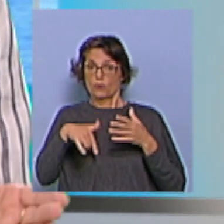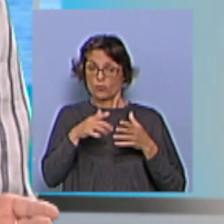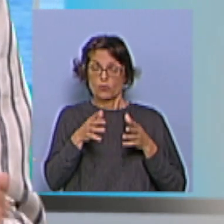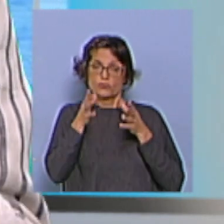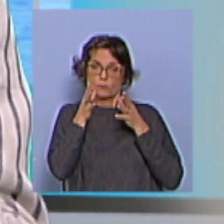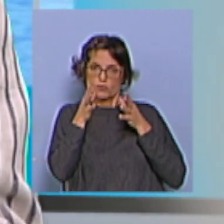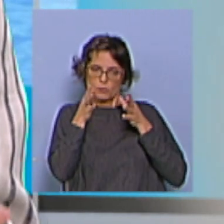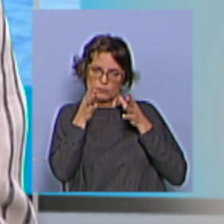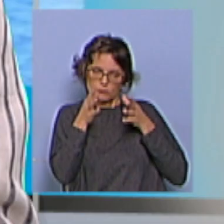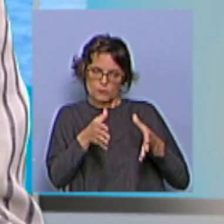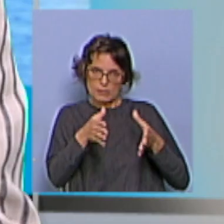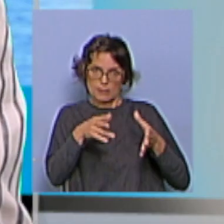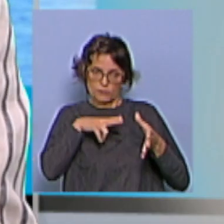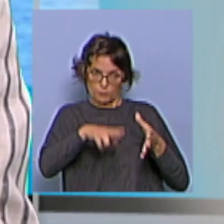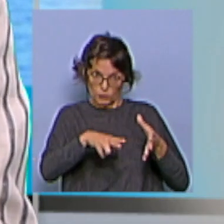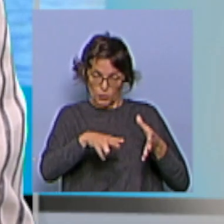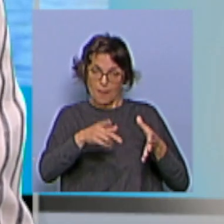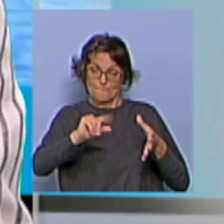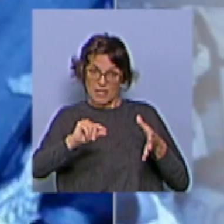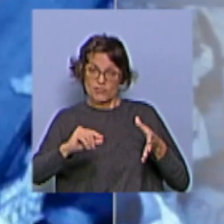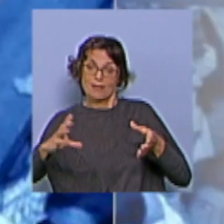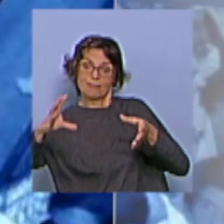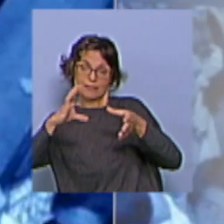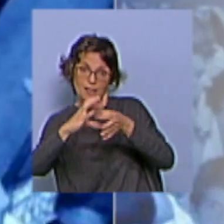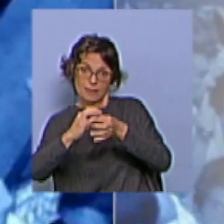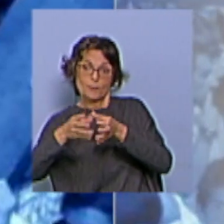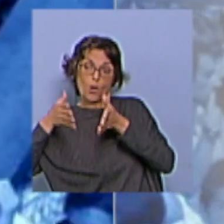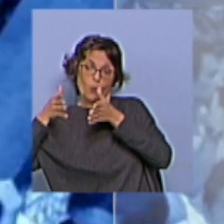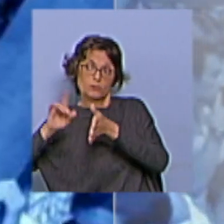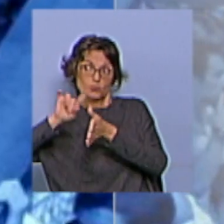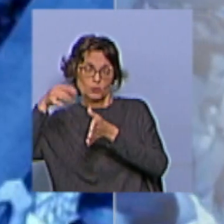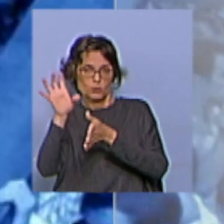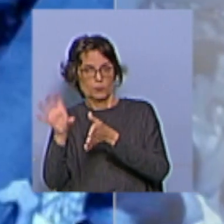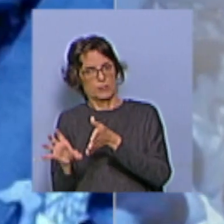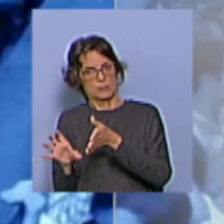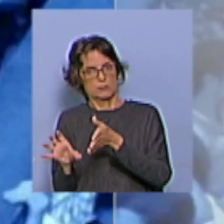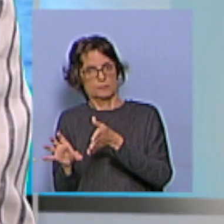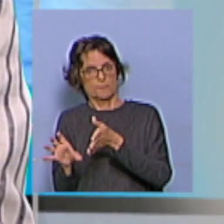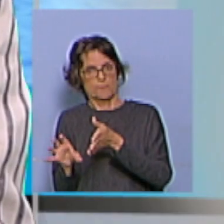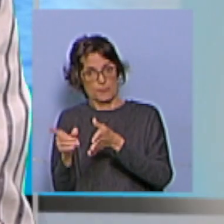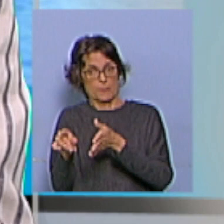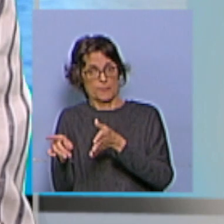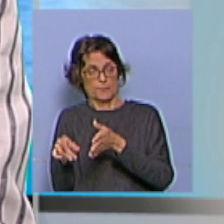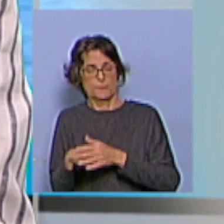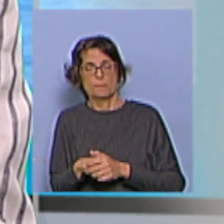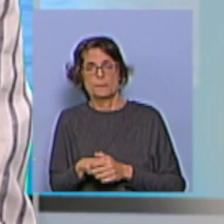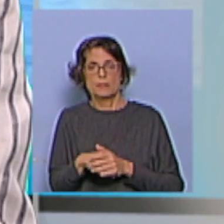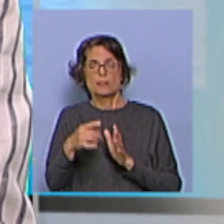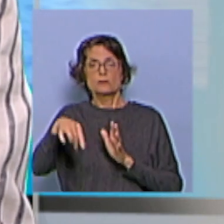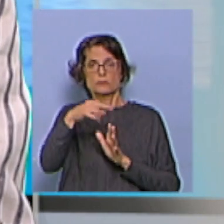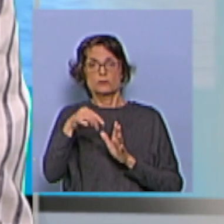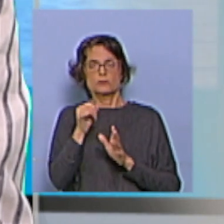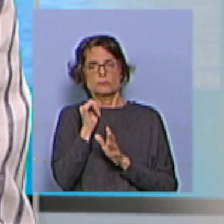de todos. E no interesse de todos está, por exemplo, a criação de campeões europeus. Ou seja, de forma a tornar-nos